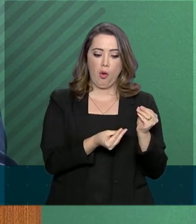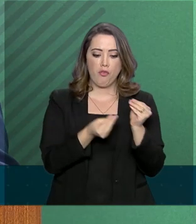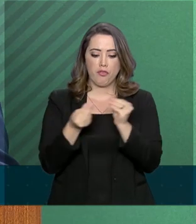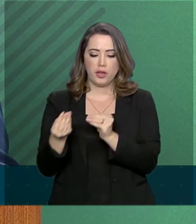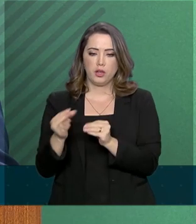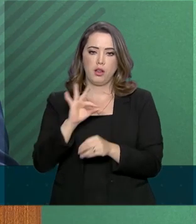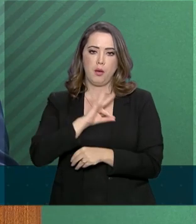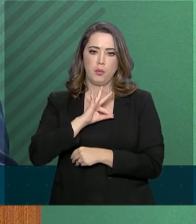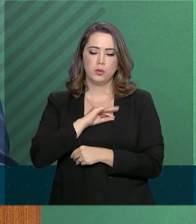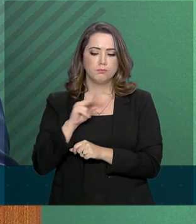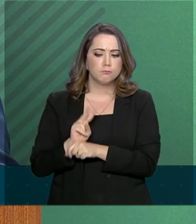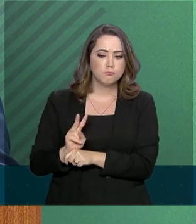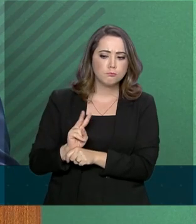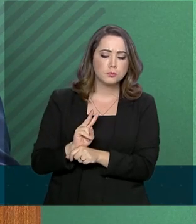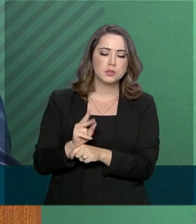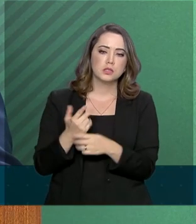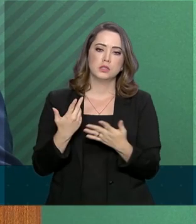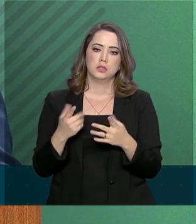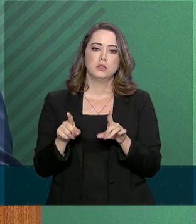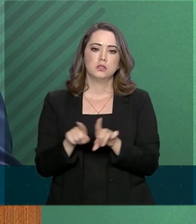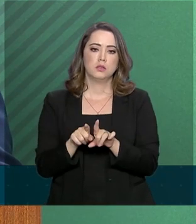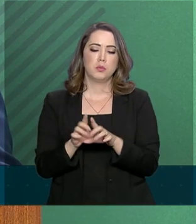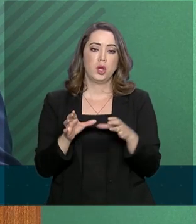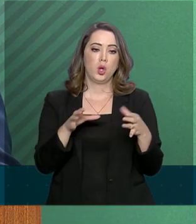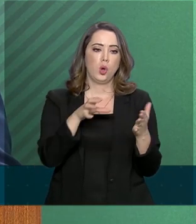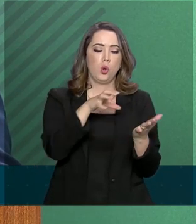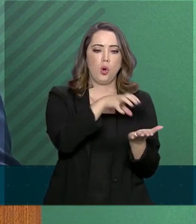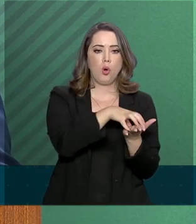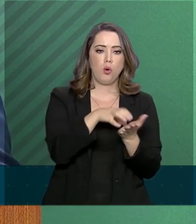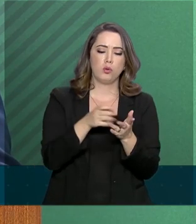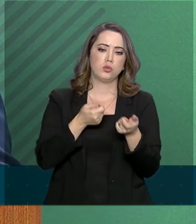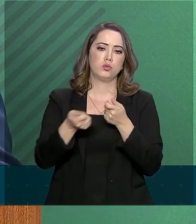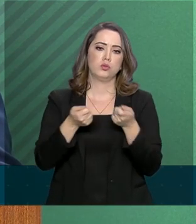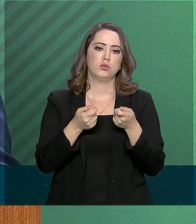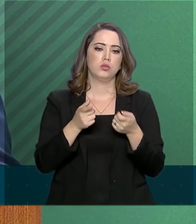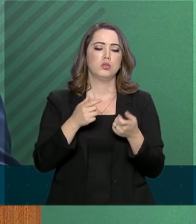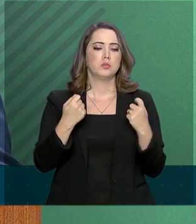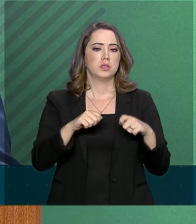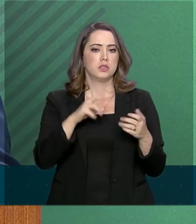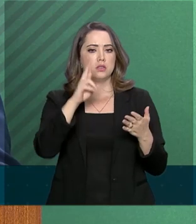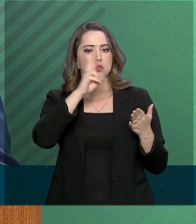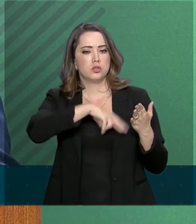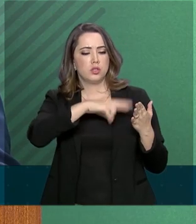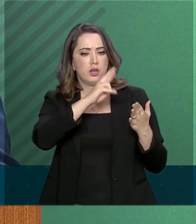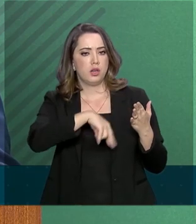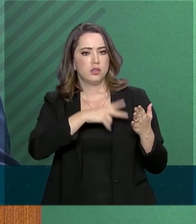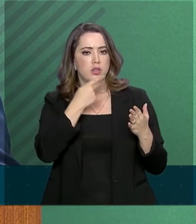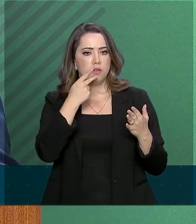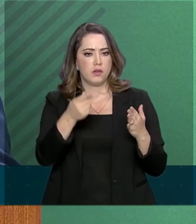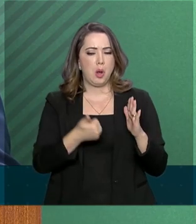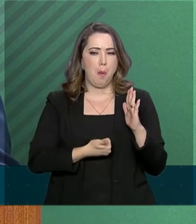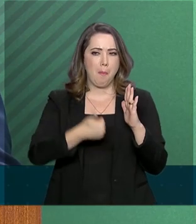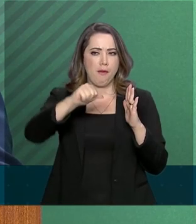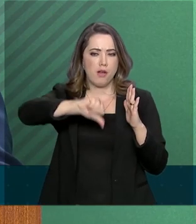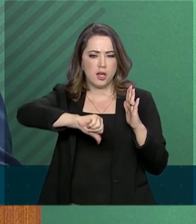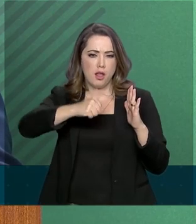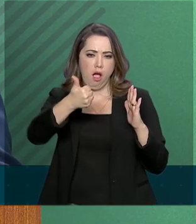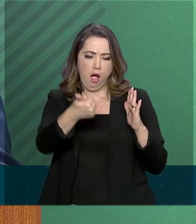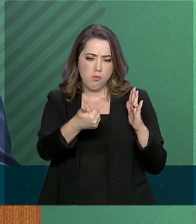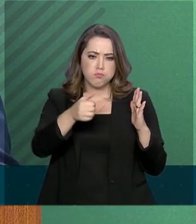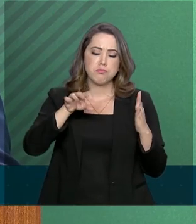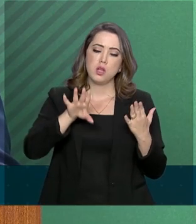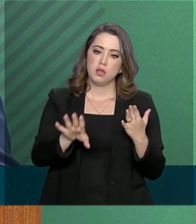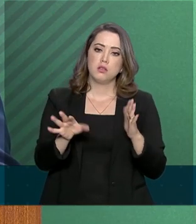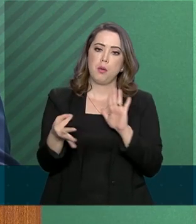e órgãos de controle deve gerar relatórios com recomendações de boas práticas e